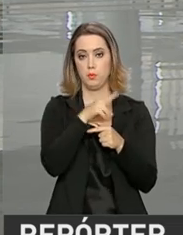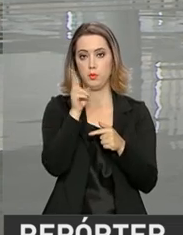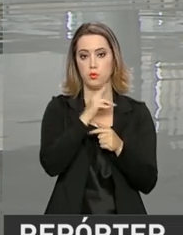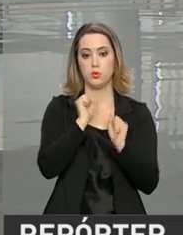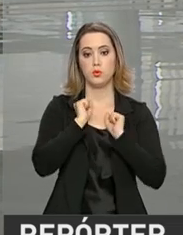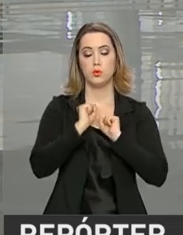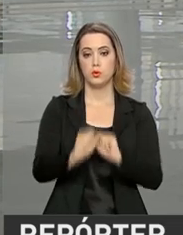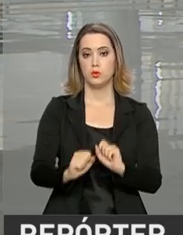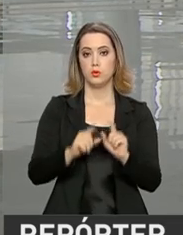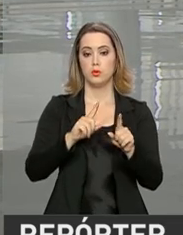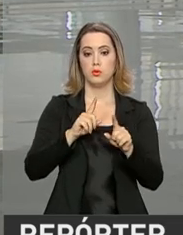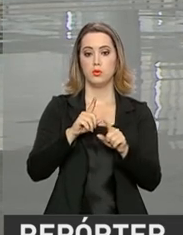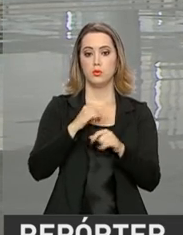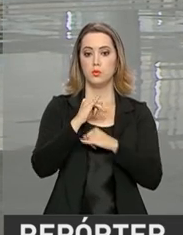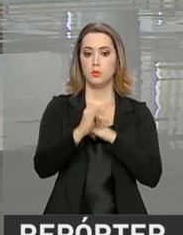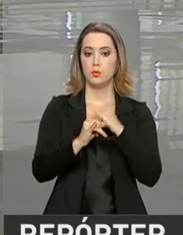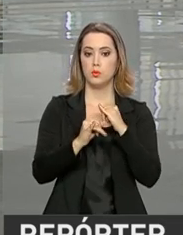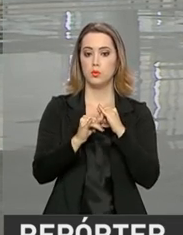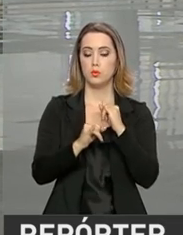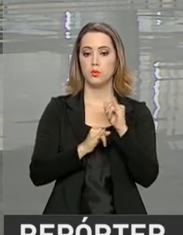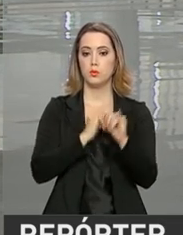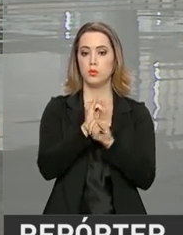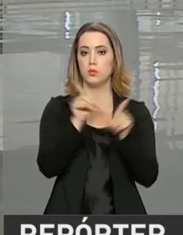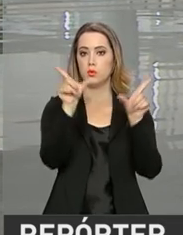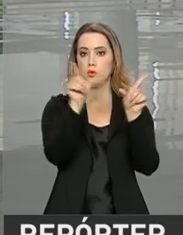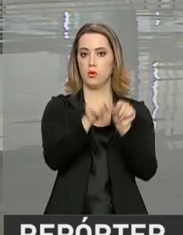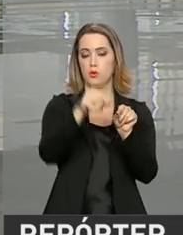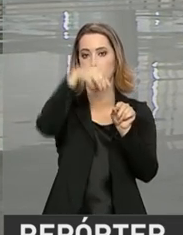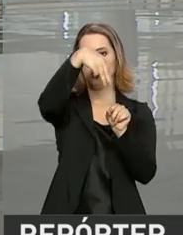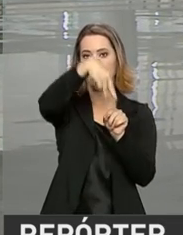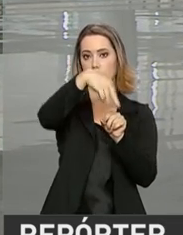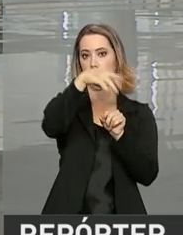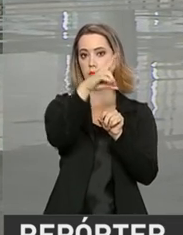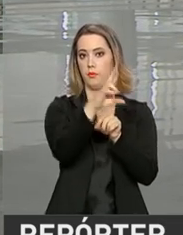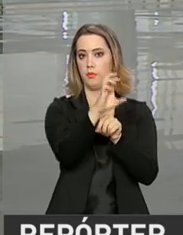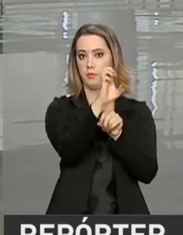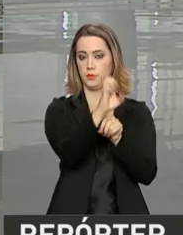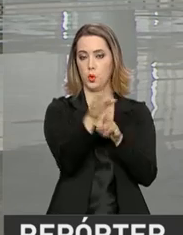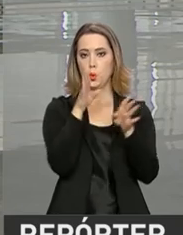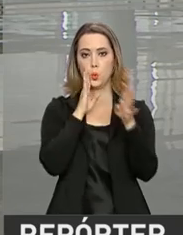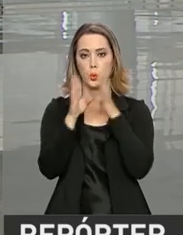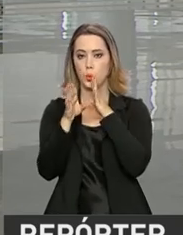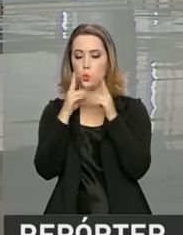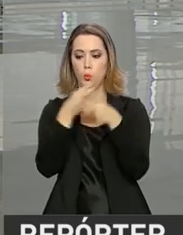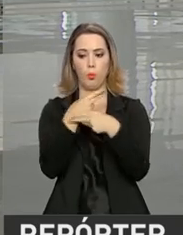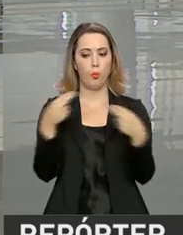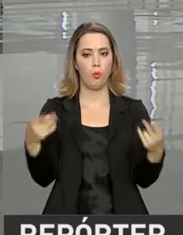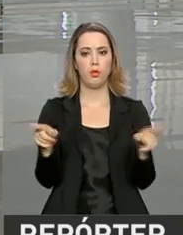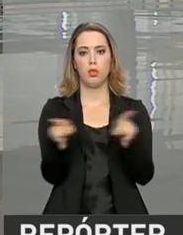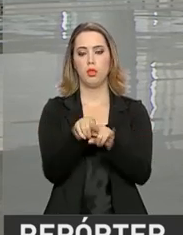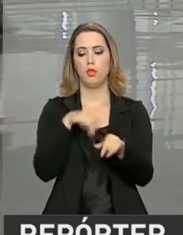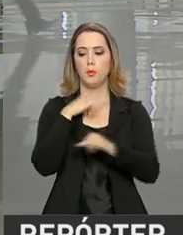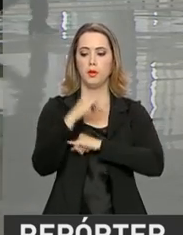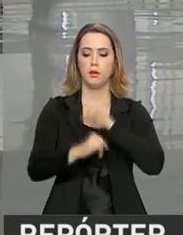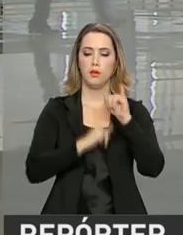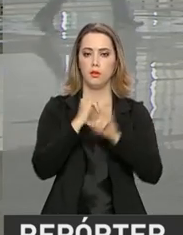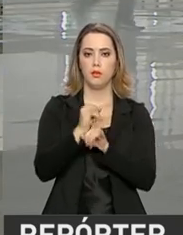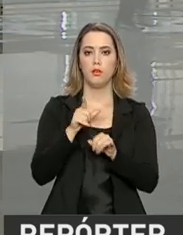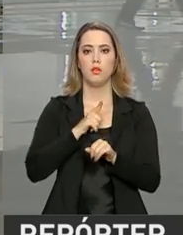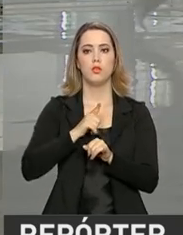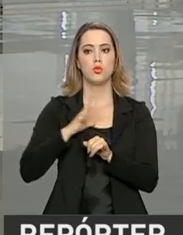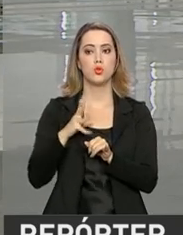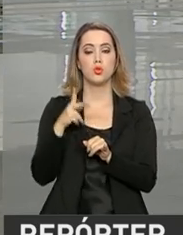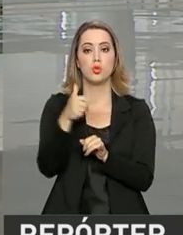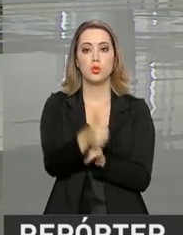o portal do o portal consular do it Itamarati nas redes sociais na Internet traz informações